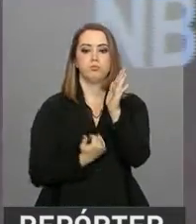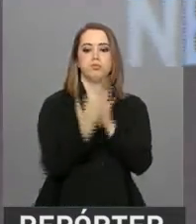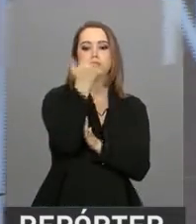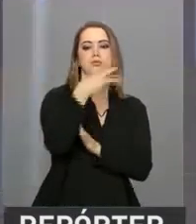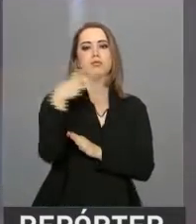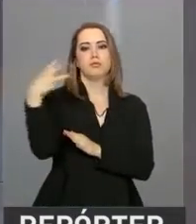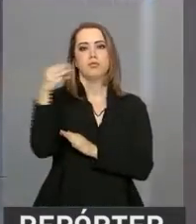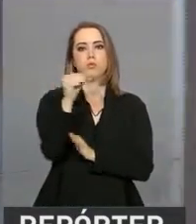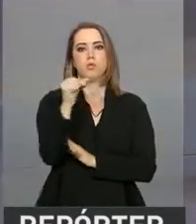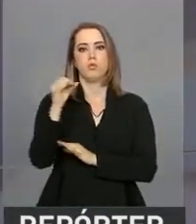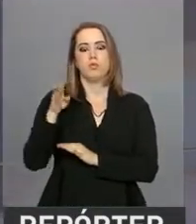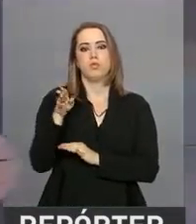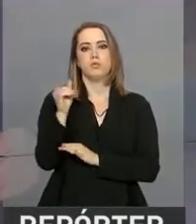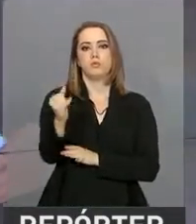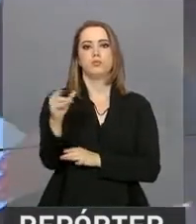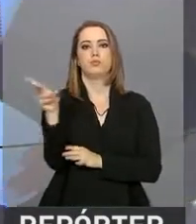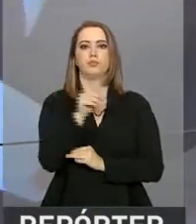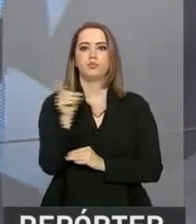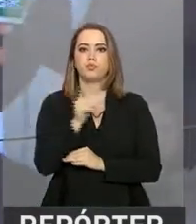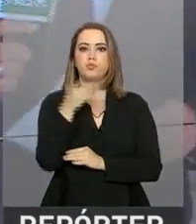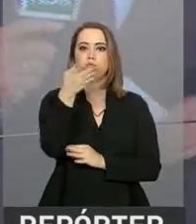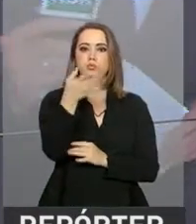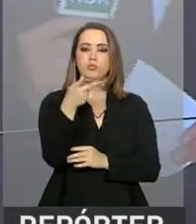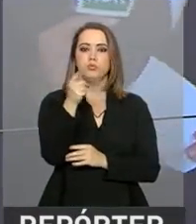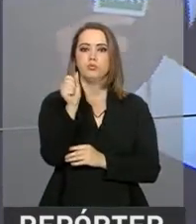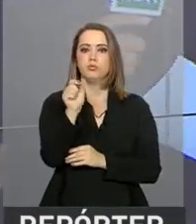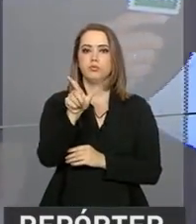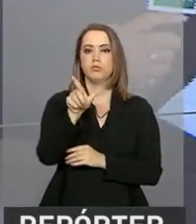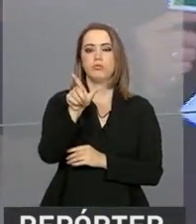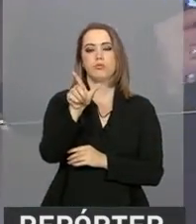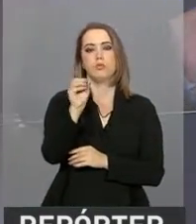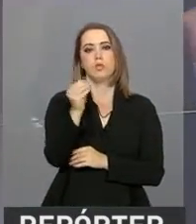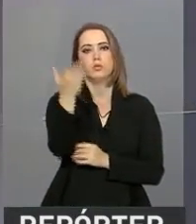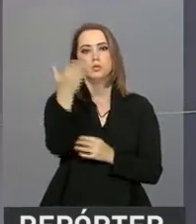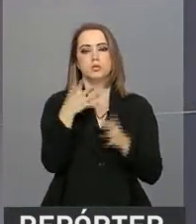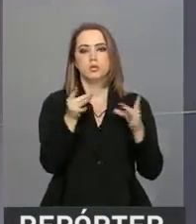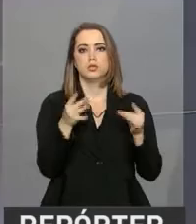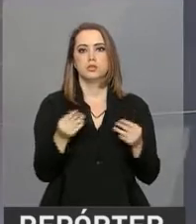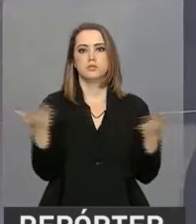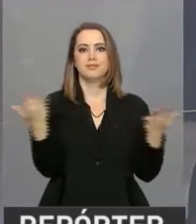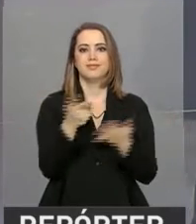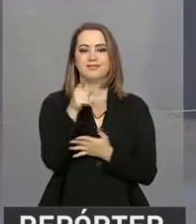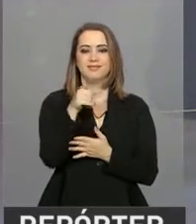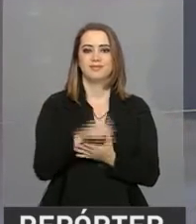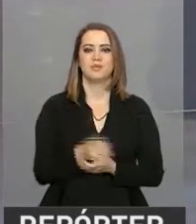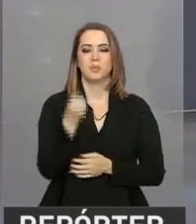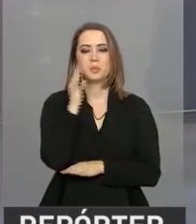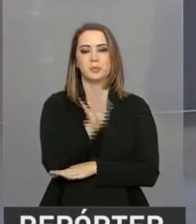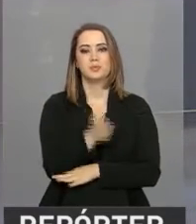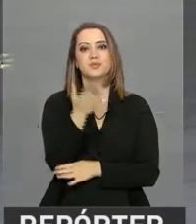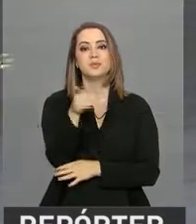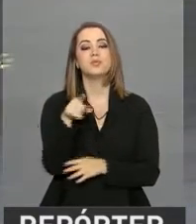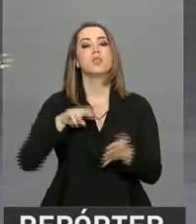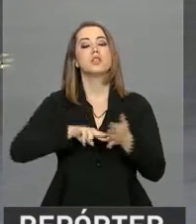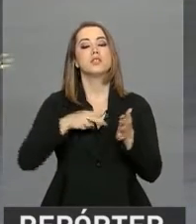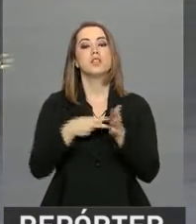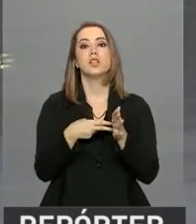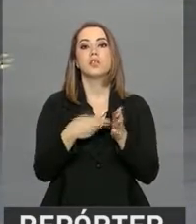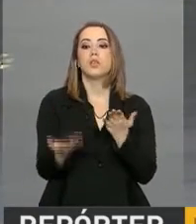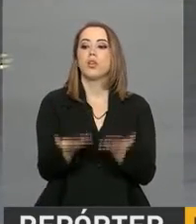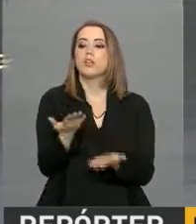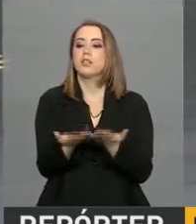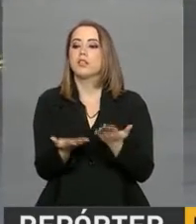traz os detalhes para a gente ao vivo, direto do Palácio Planalto. Paulo, boa tarde. Boa tarde, Leandro. Isso significa que o Brasil